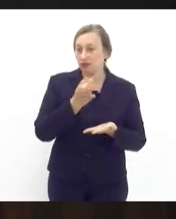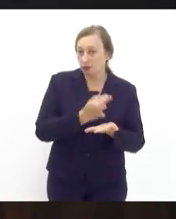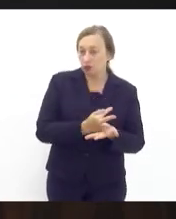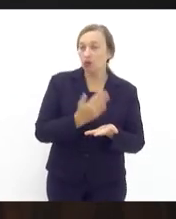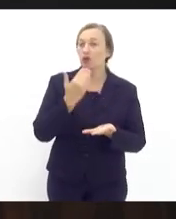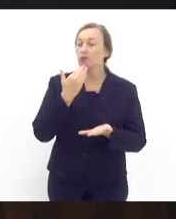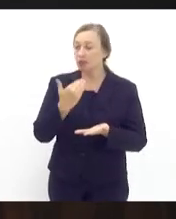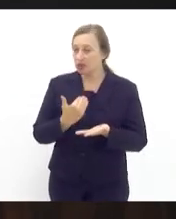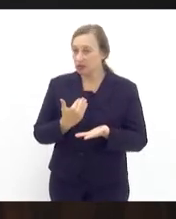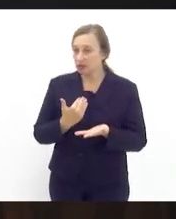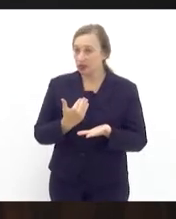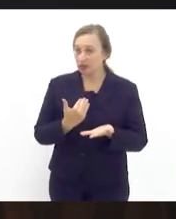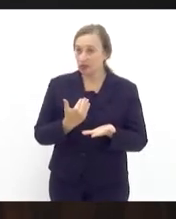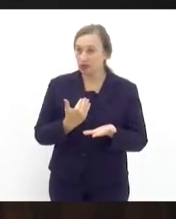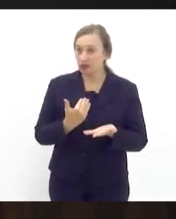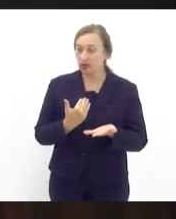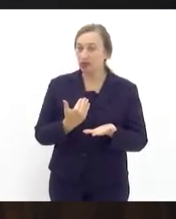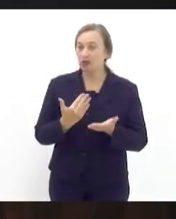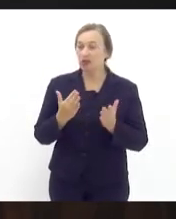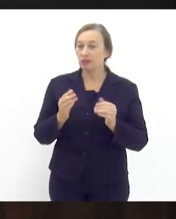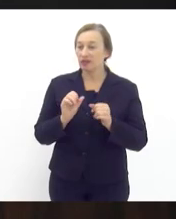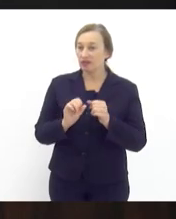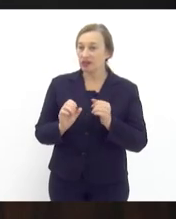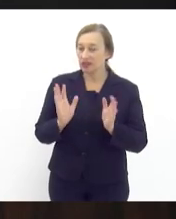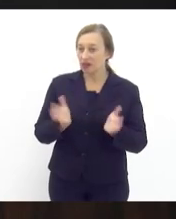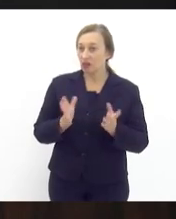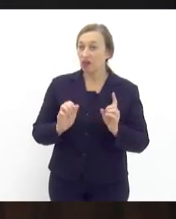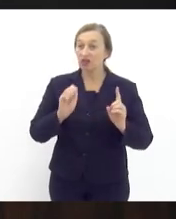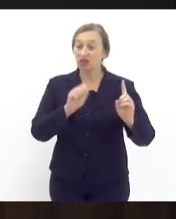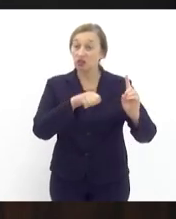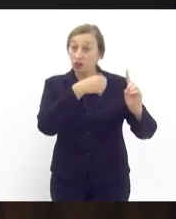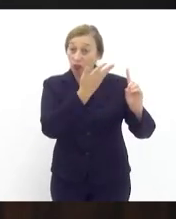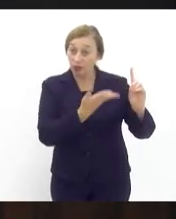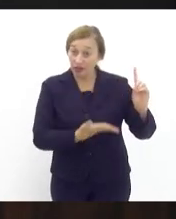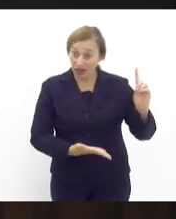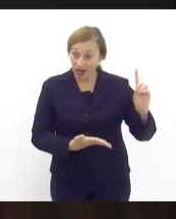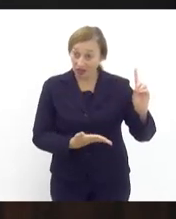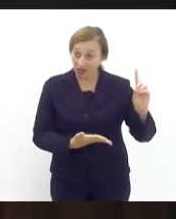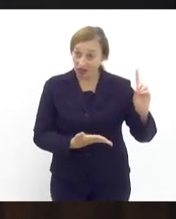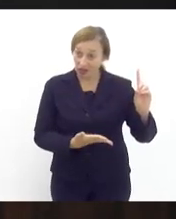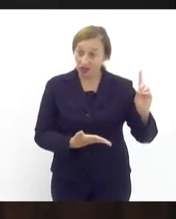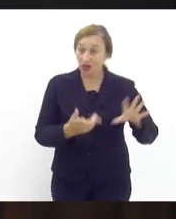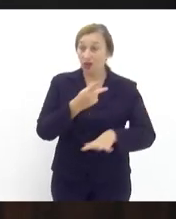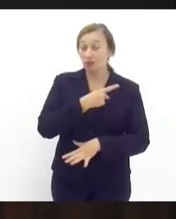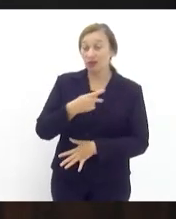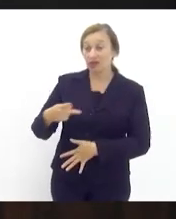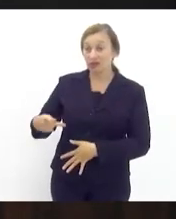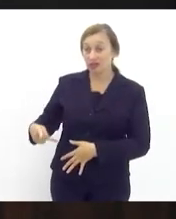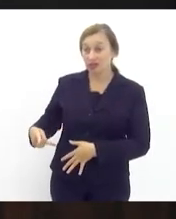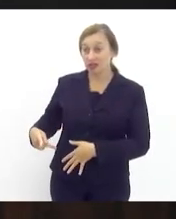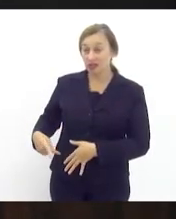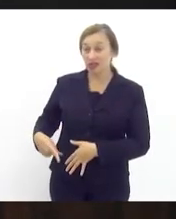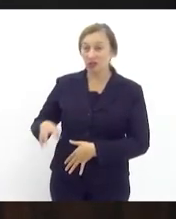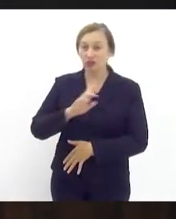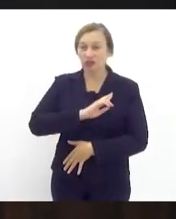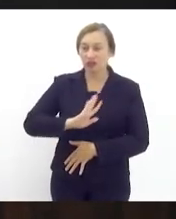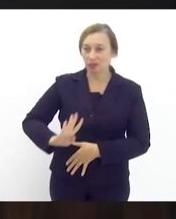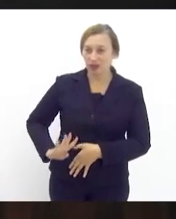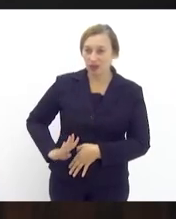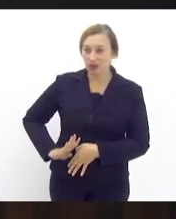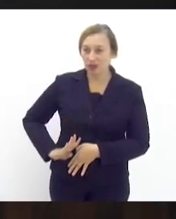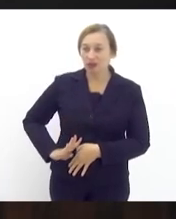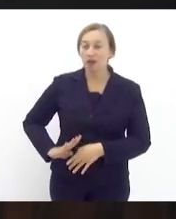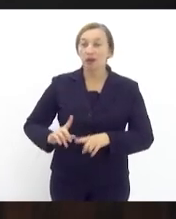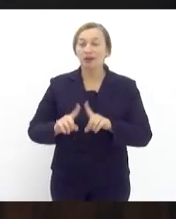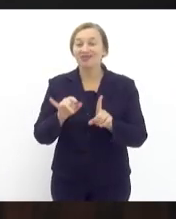que nós vamos fazer o ato aqui agora Ivana de homenagem é o Presidente Rodrigo Bacelar que estaria fazendo